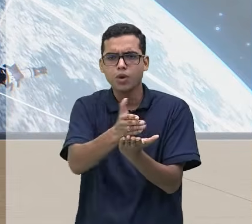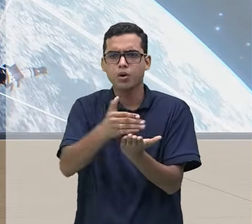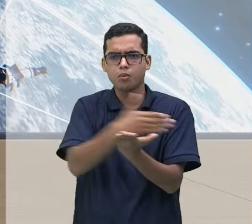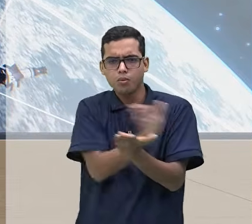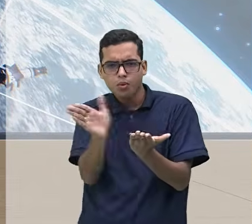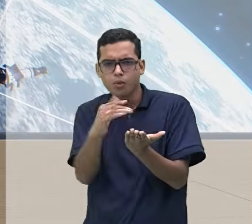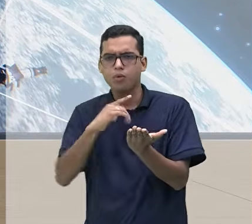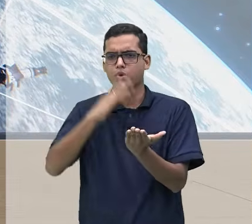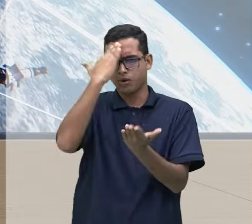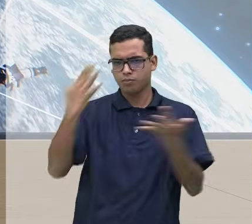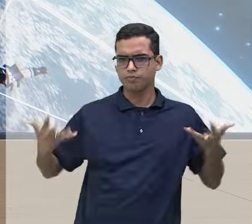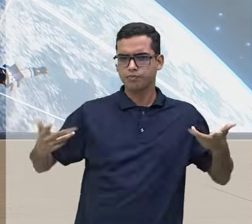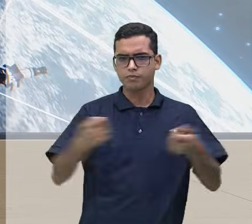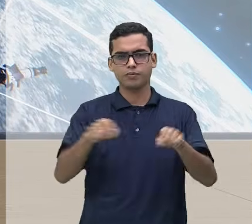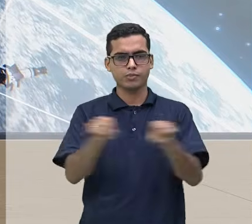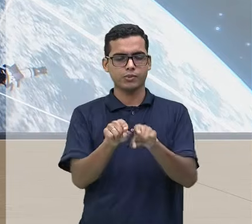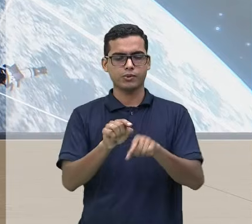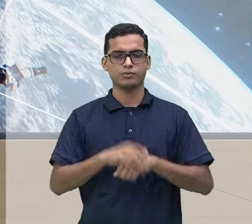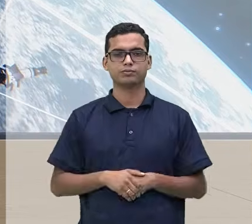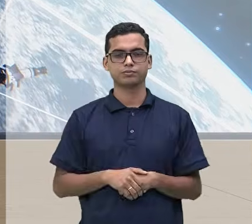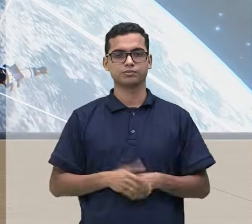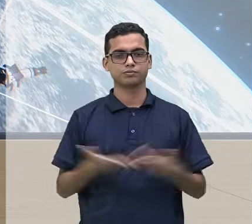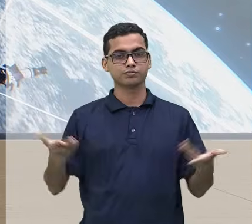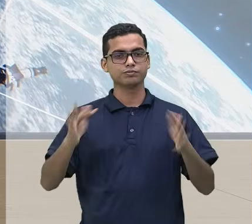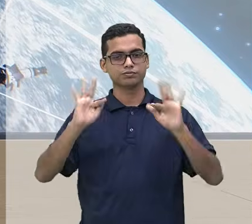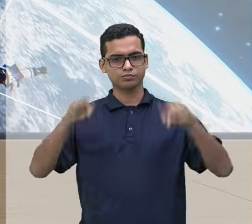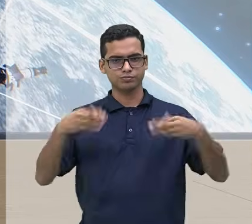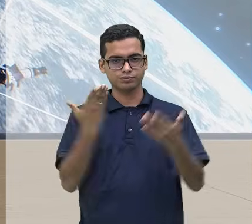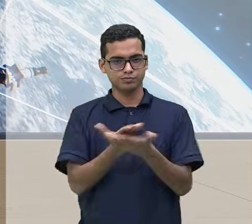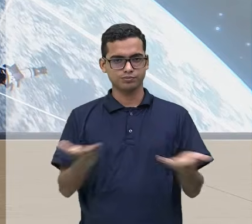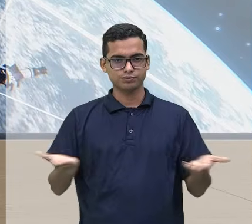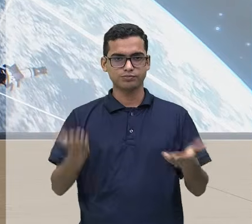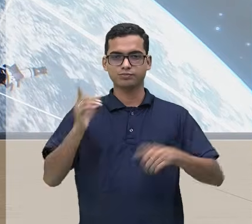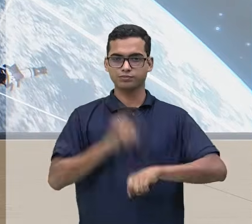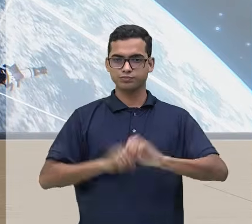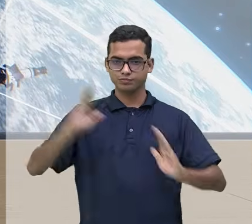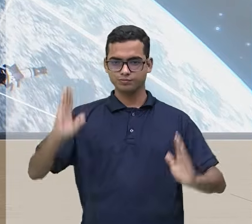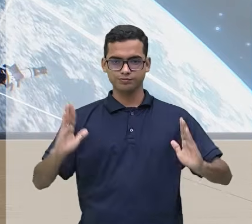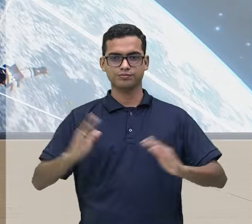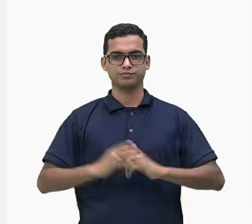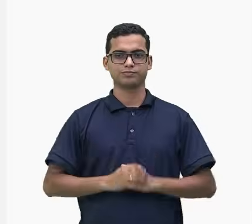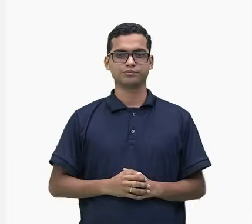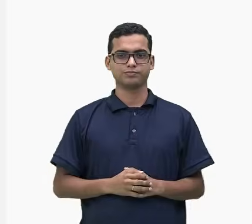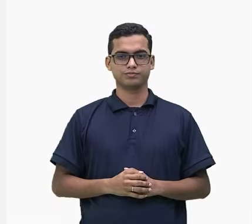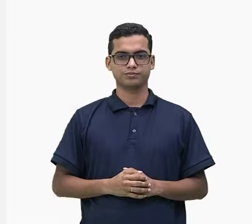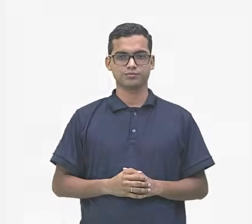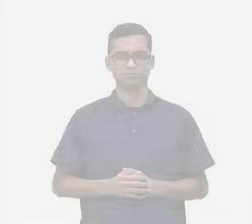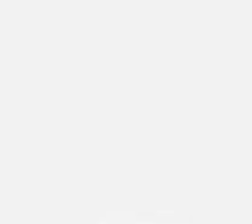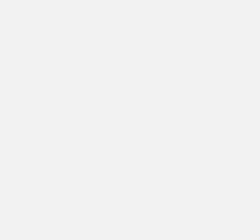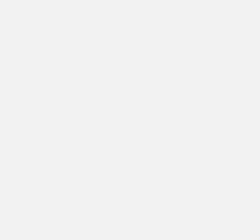magnífica, tá certo, gente? E assim, a gente finaliza esse momento da nossa aula.